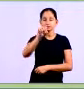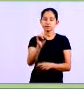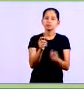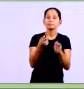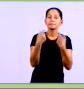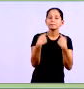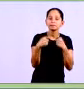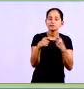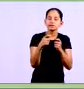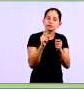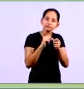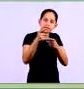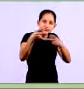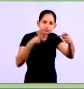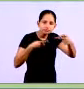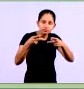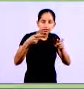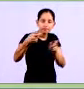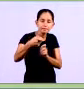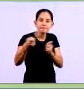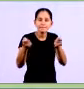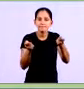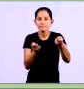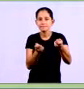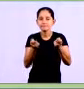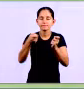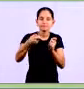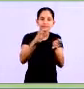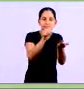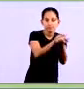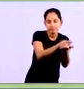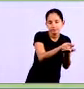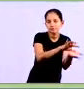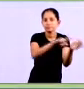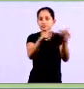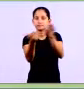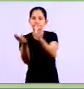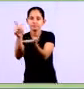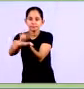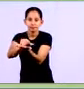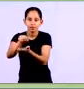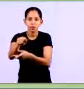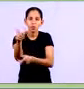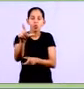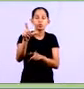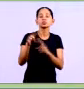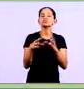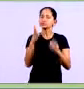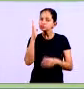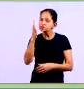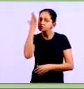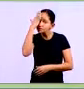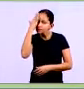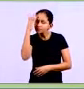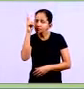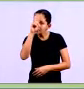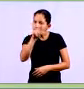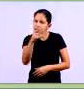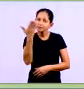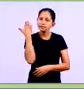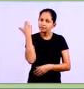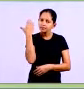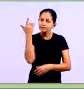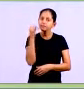importante. Vocês já viram na disciplina de contabilidade geral as composições de ativo, ativo circulante e tinha um grupo